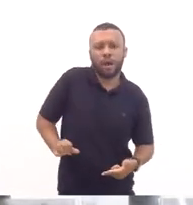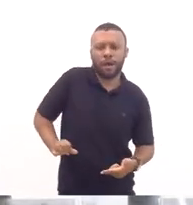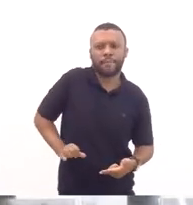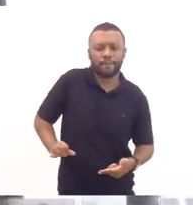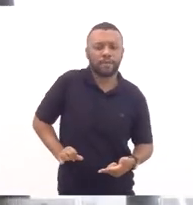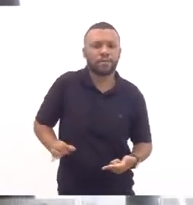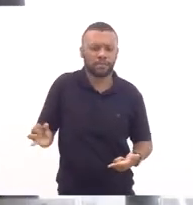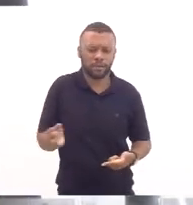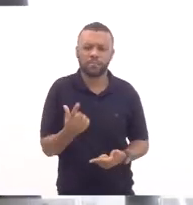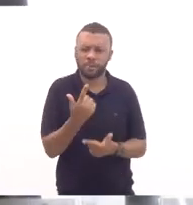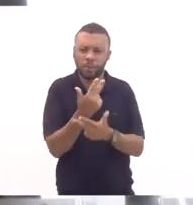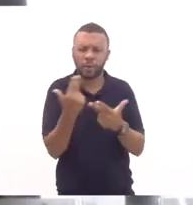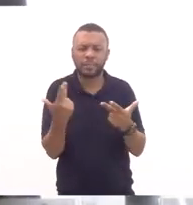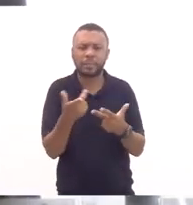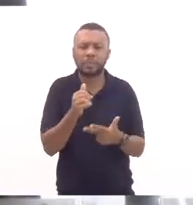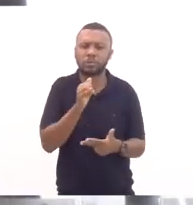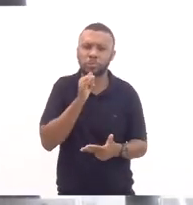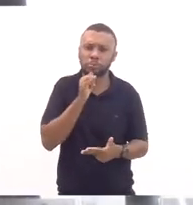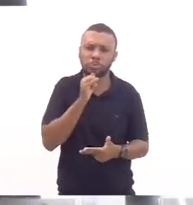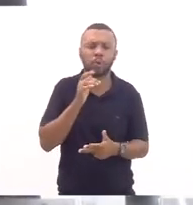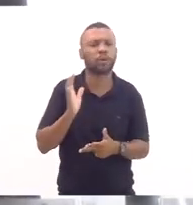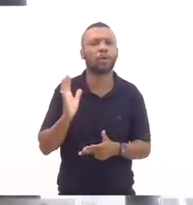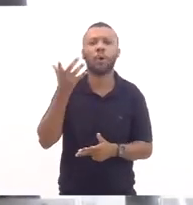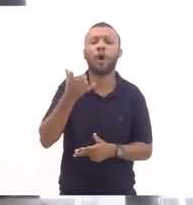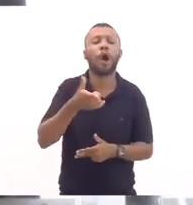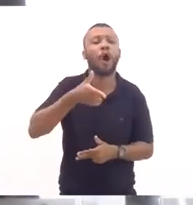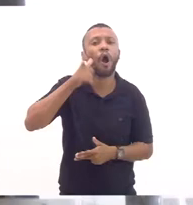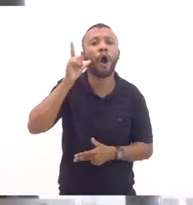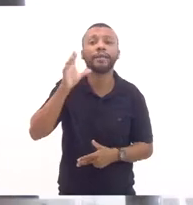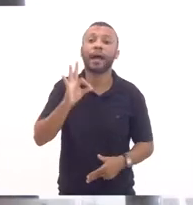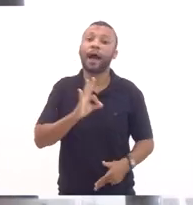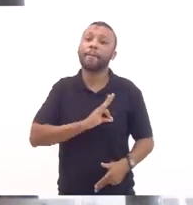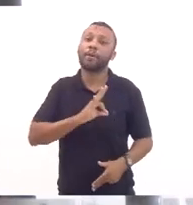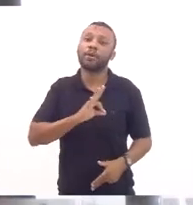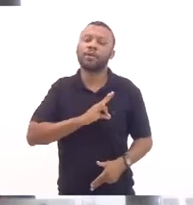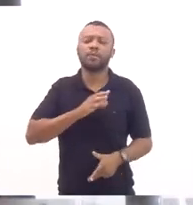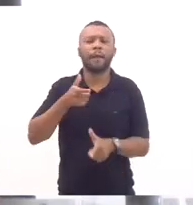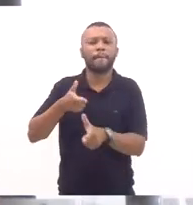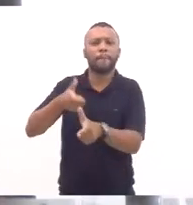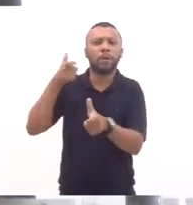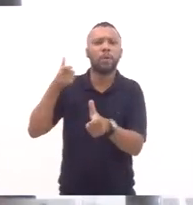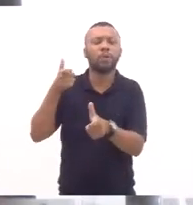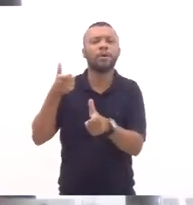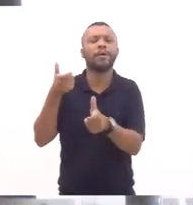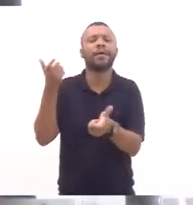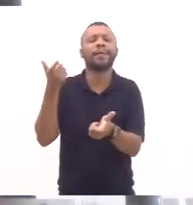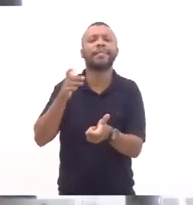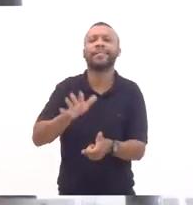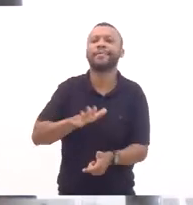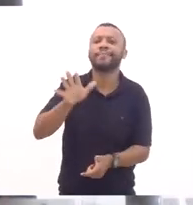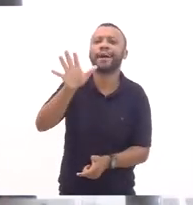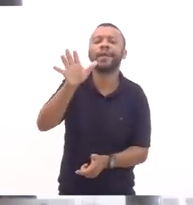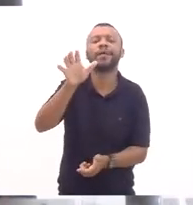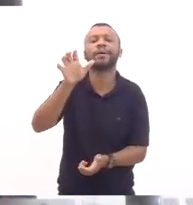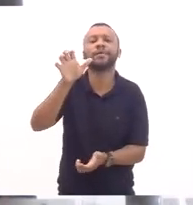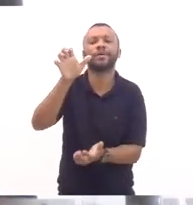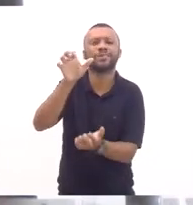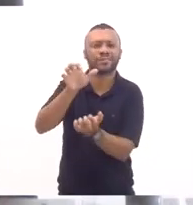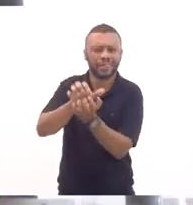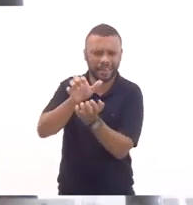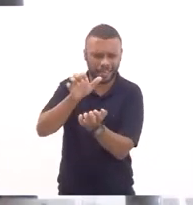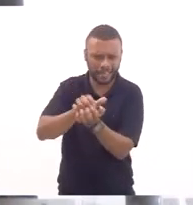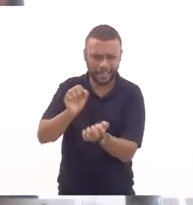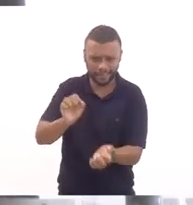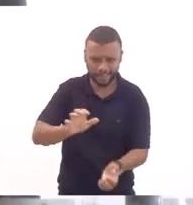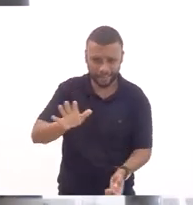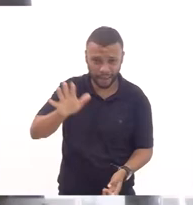Mônica, antes de encerrar. Ontem, a polícia atirou no Jacaré, derrubou um memorial das pessoas